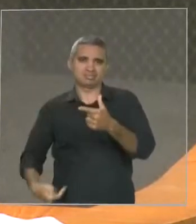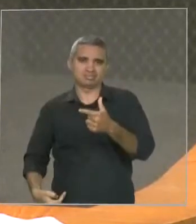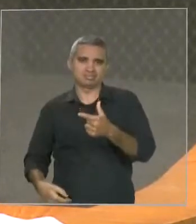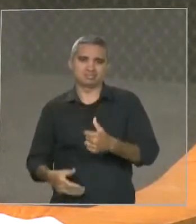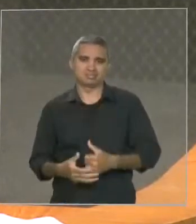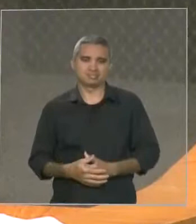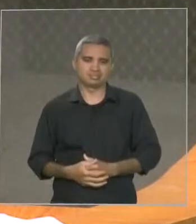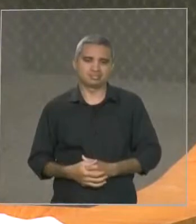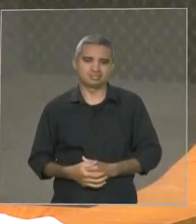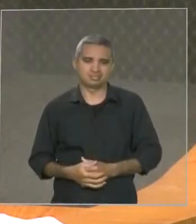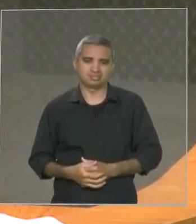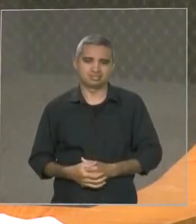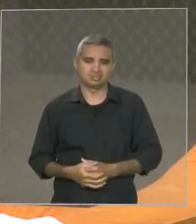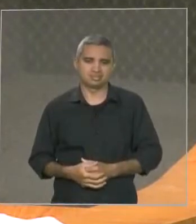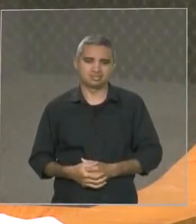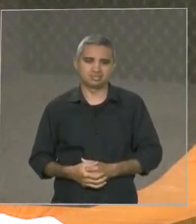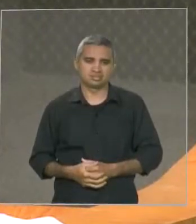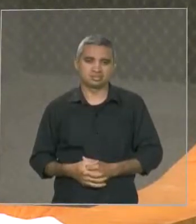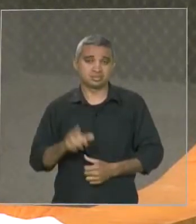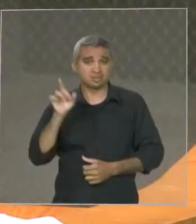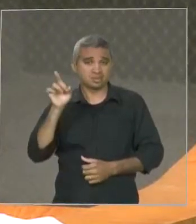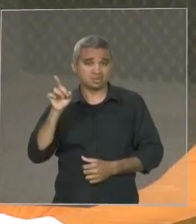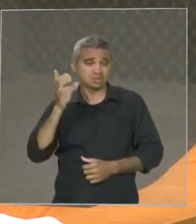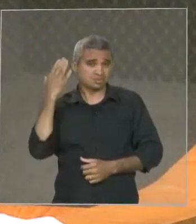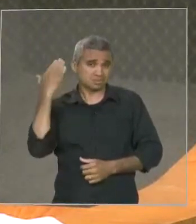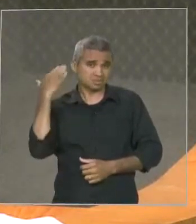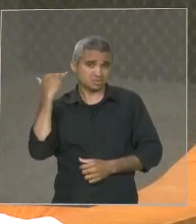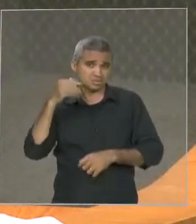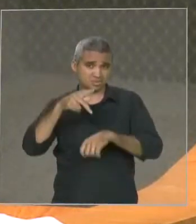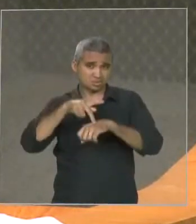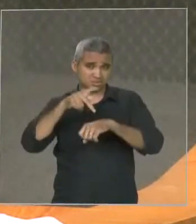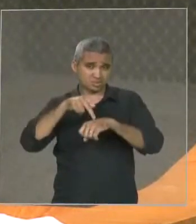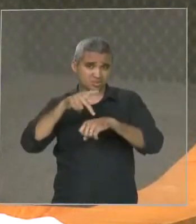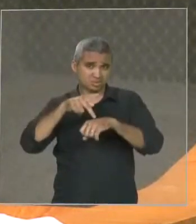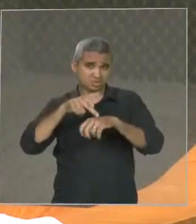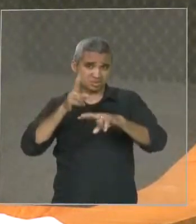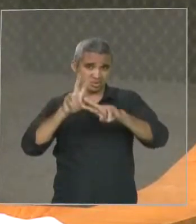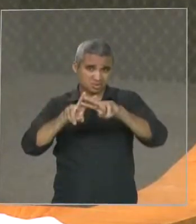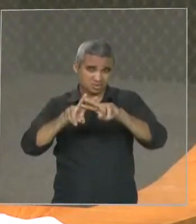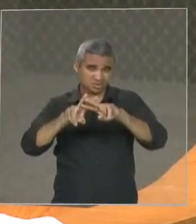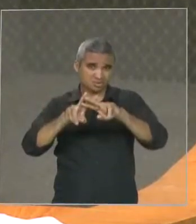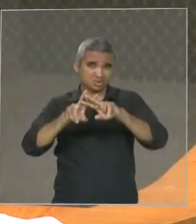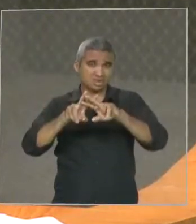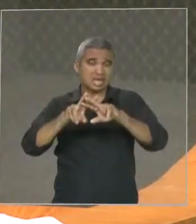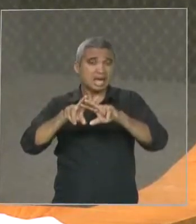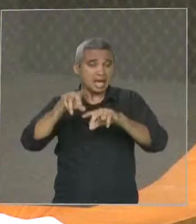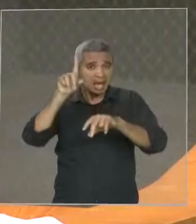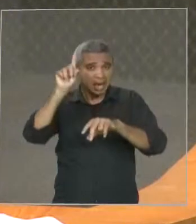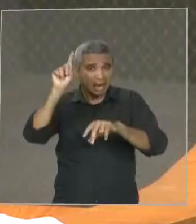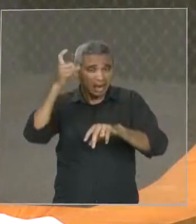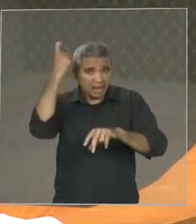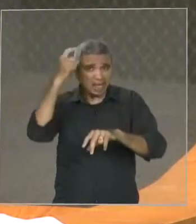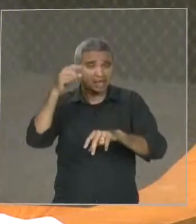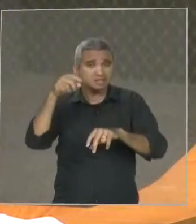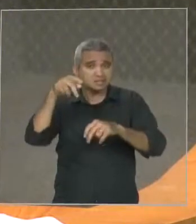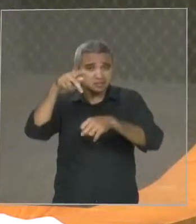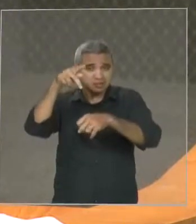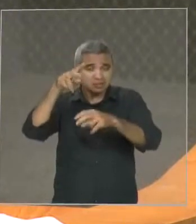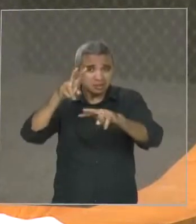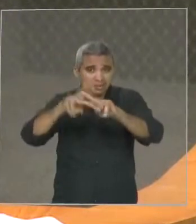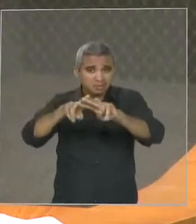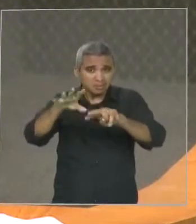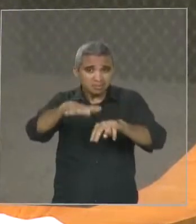Pedrinhas, senhoras e senhores deputados, eram os presos se rebelando e fazendo aquilo. Hoje